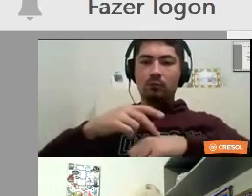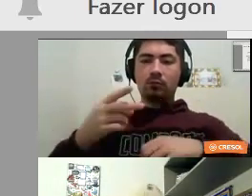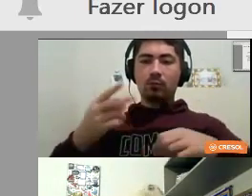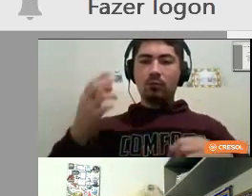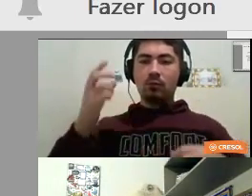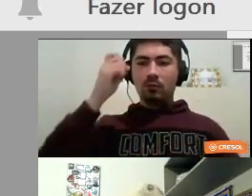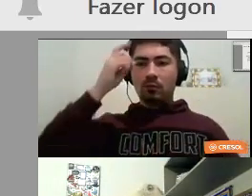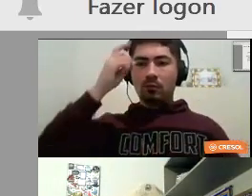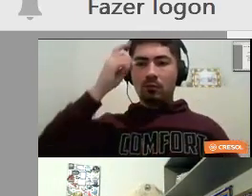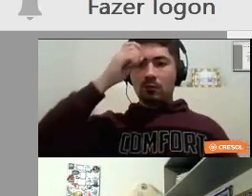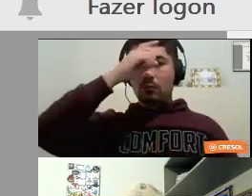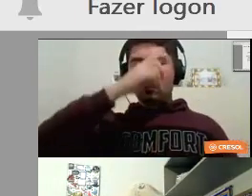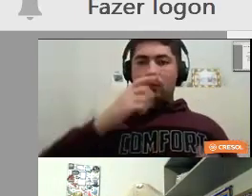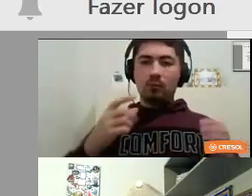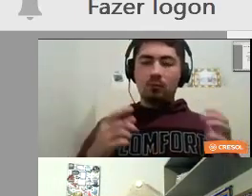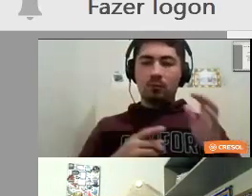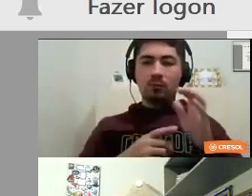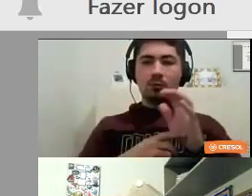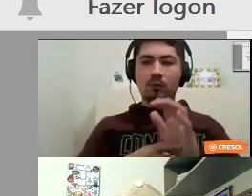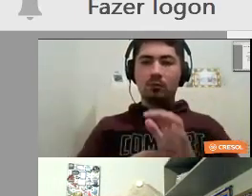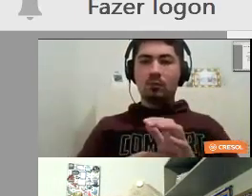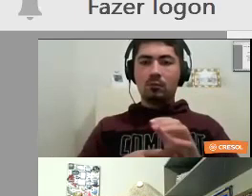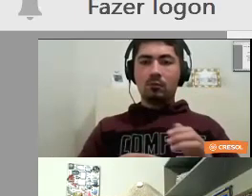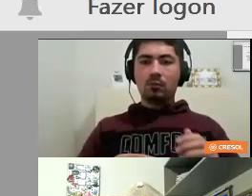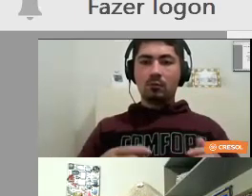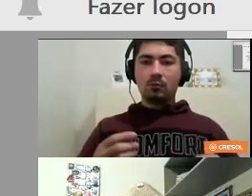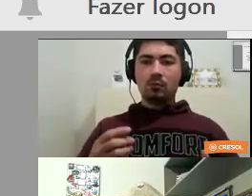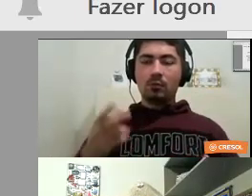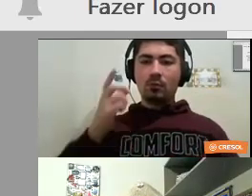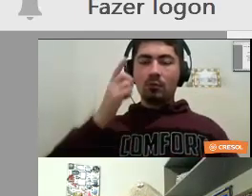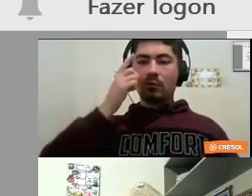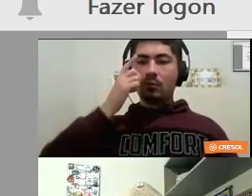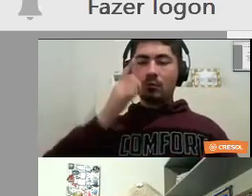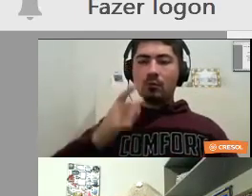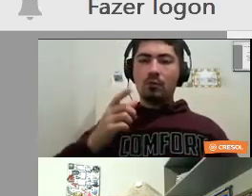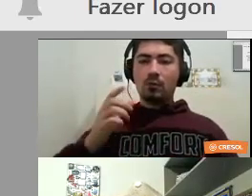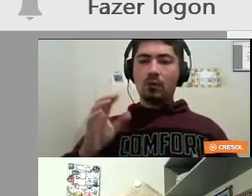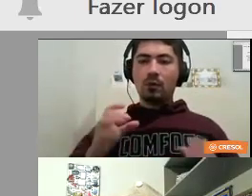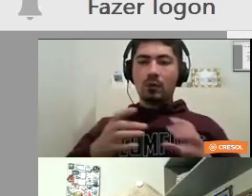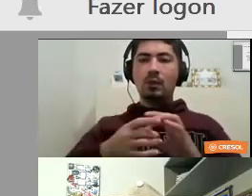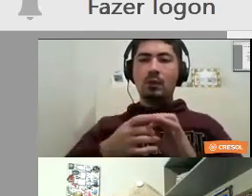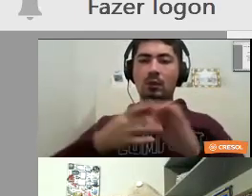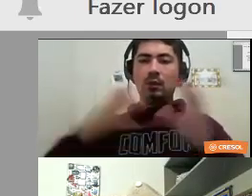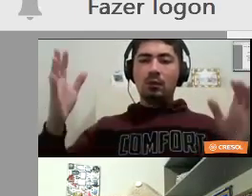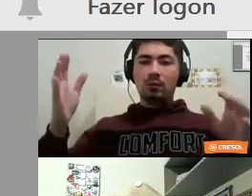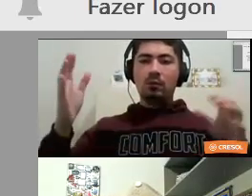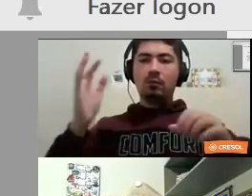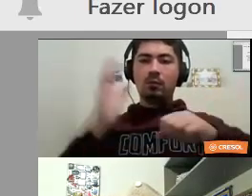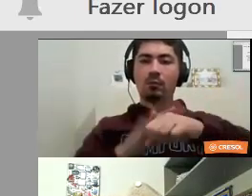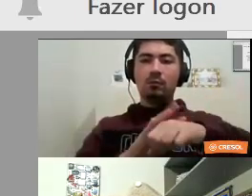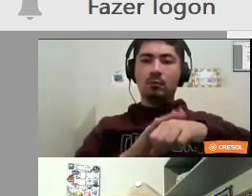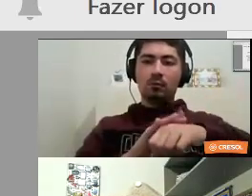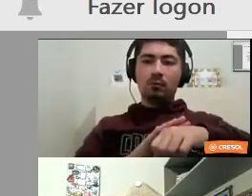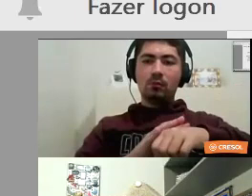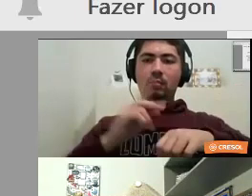para realmente termos certeza de que o mundo estará livre dessa